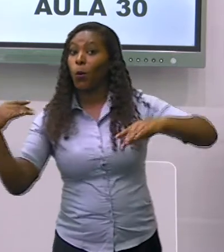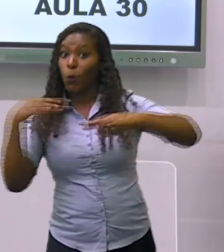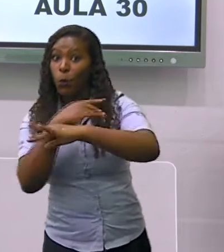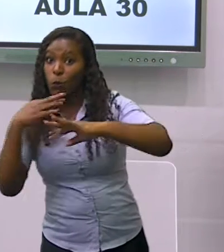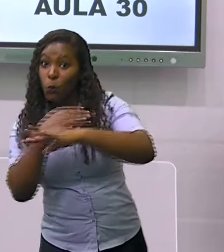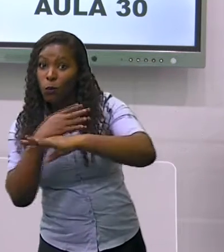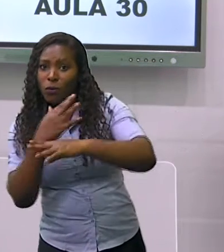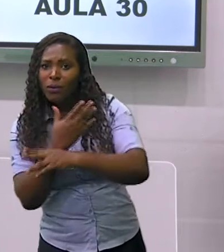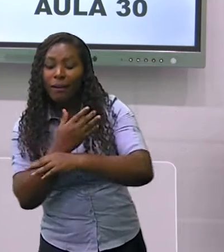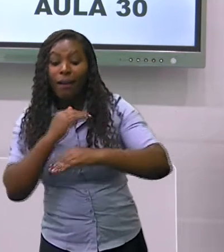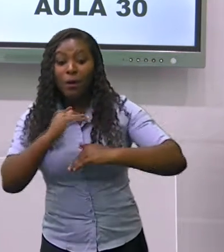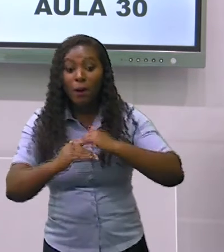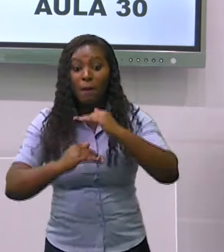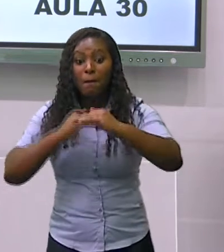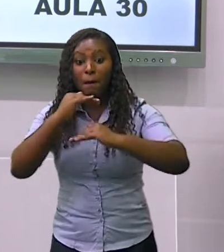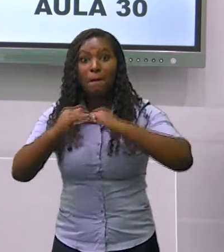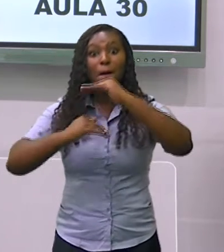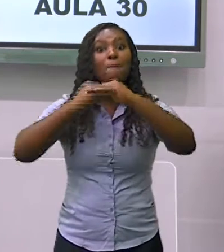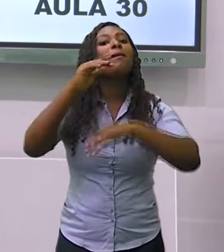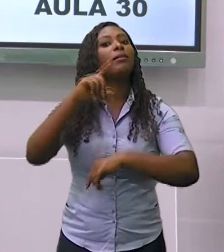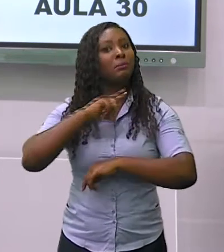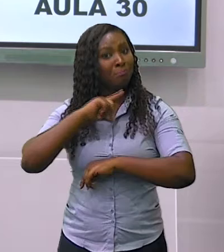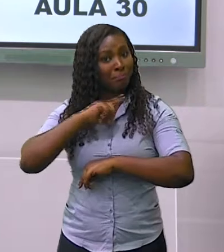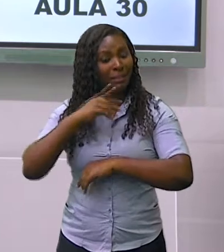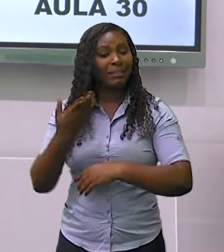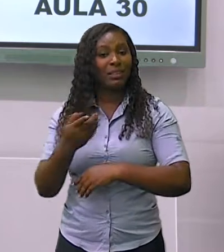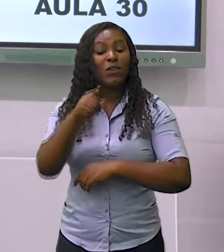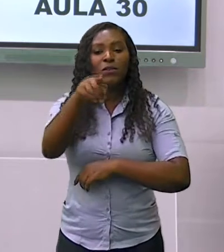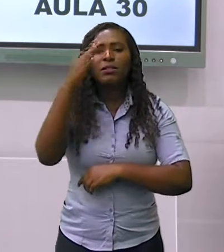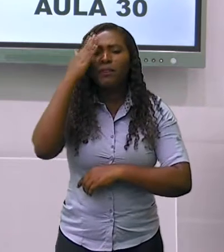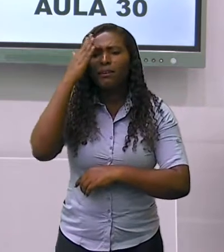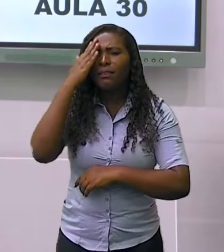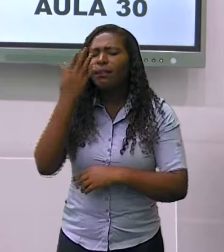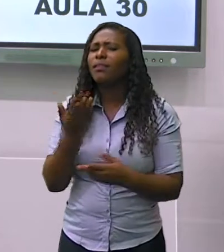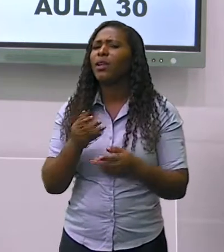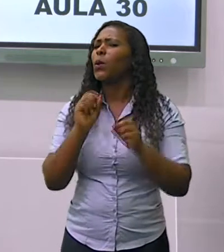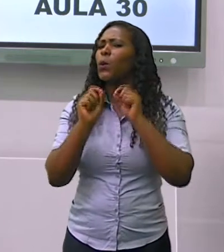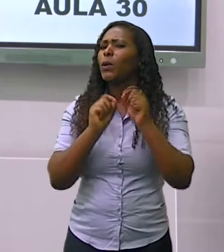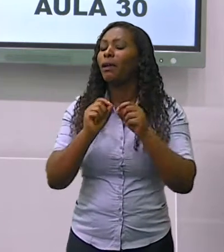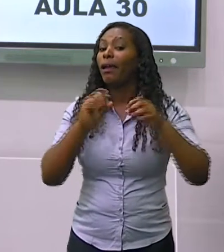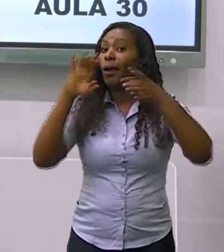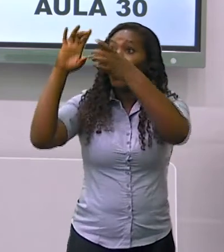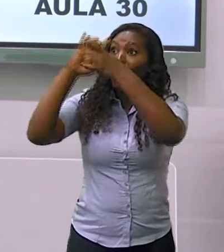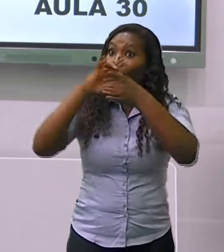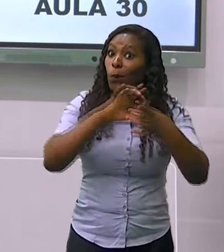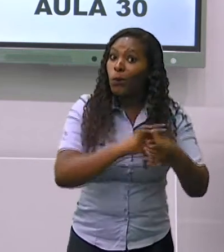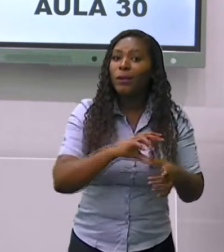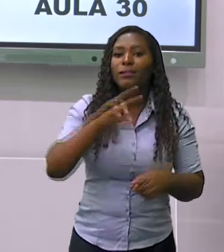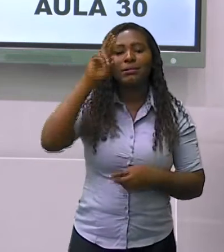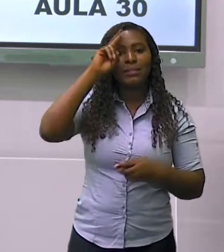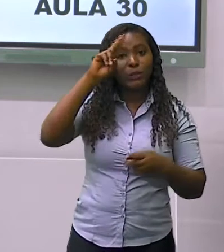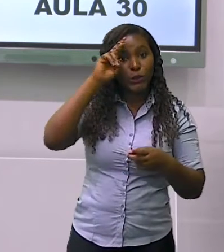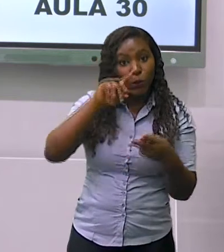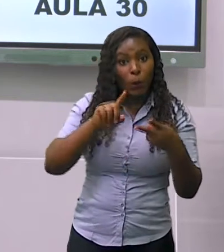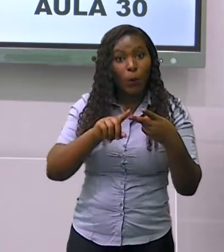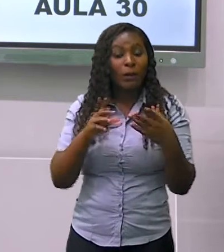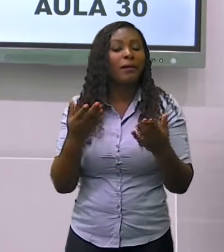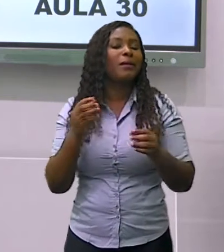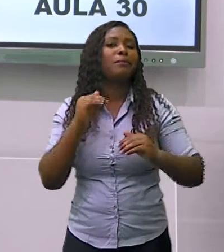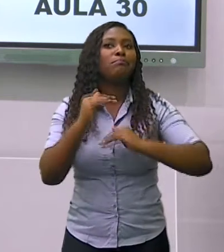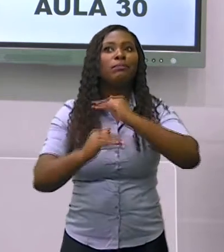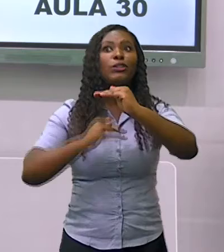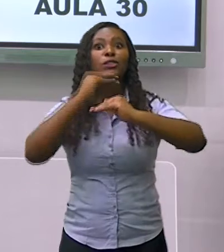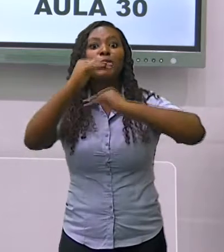Será possível compreender o contexto histórico que permitiu o desenvolvimento